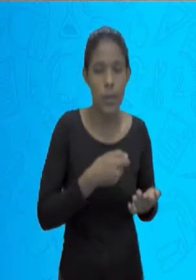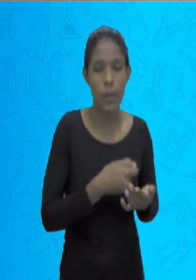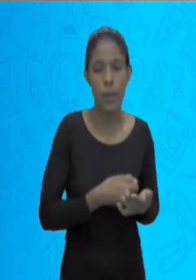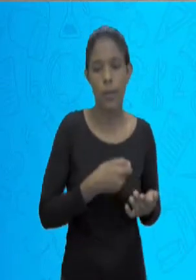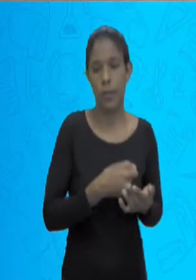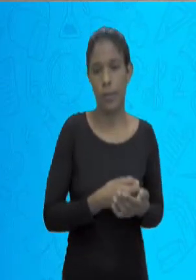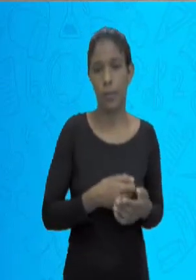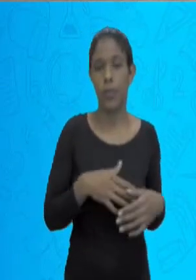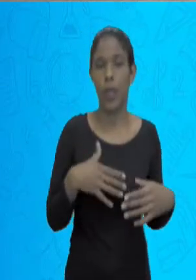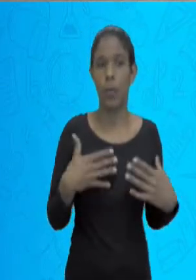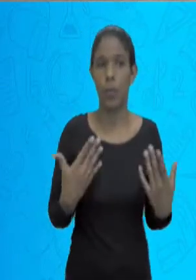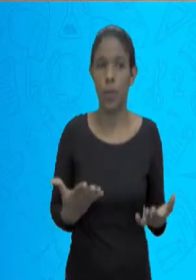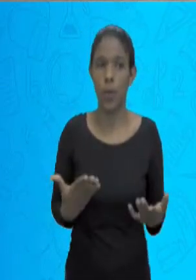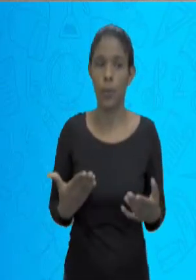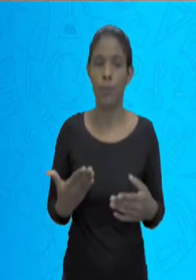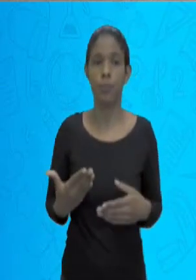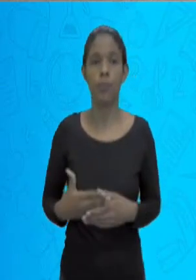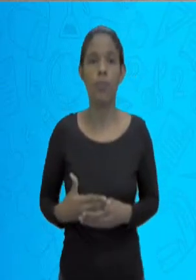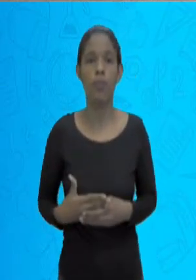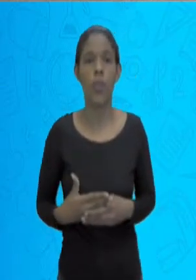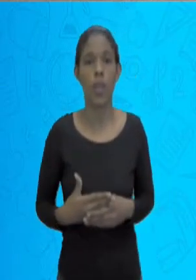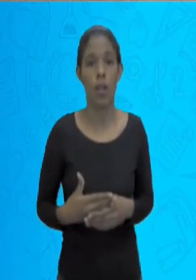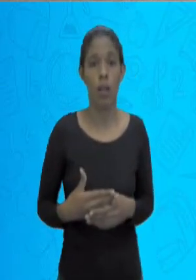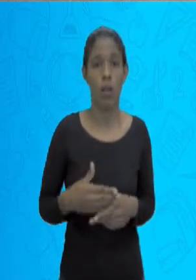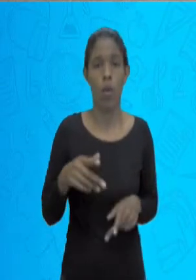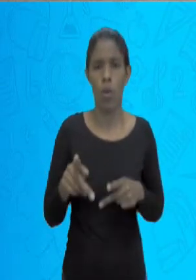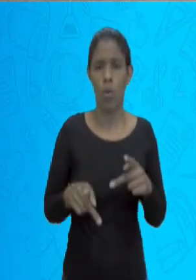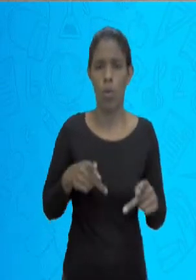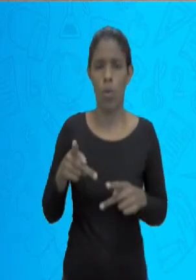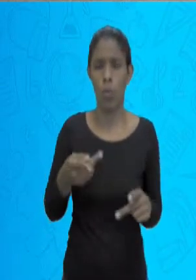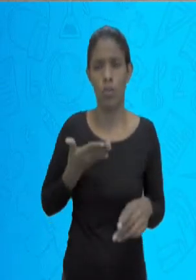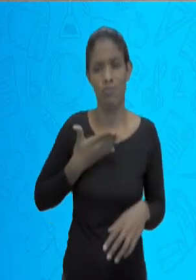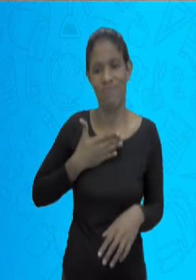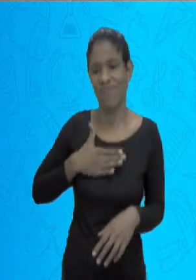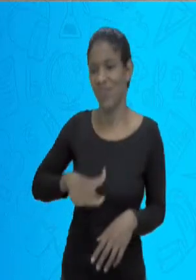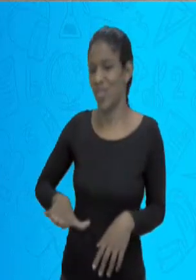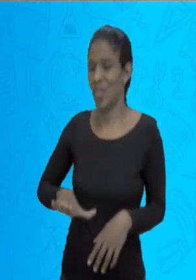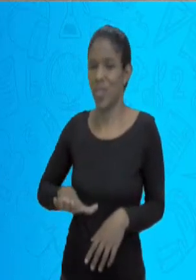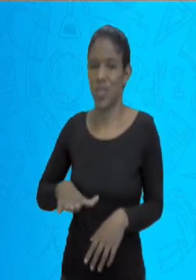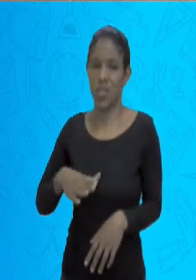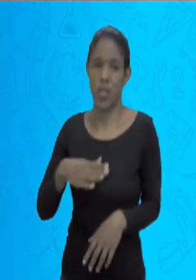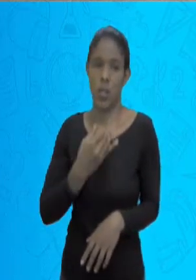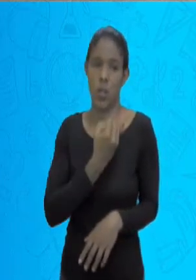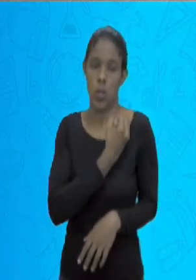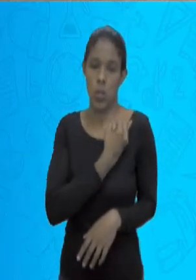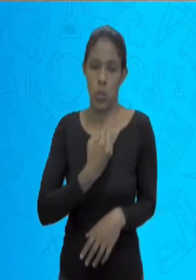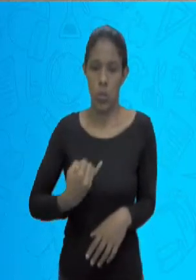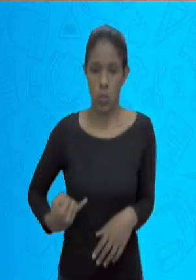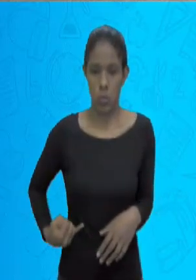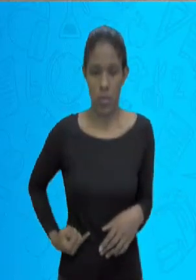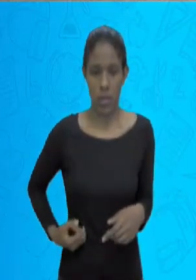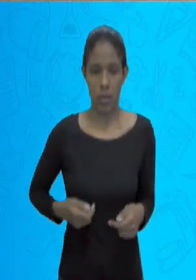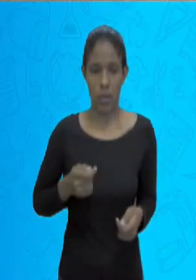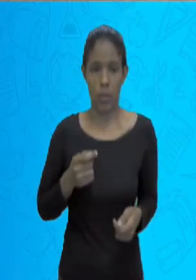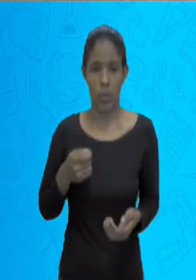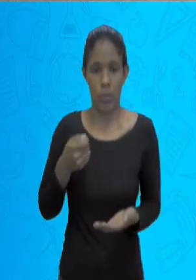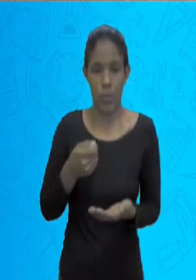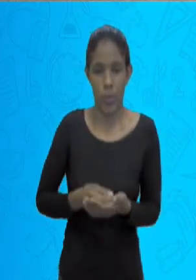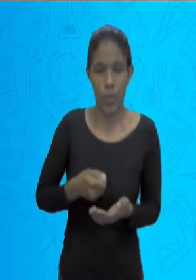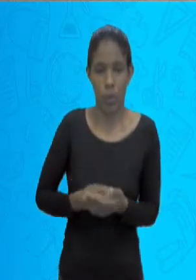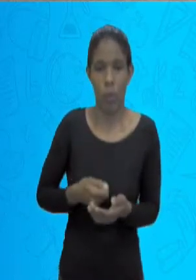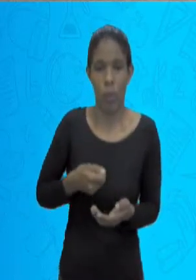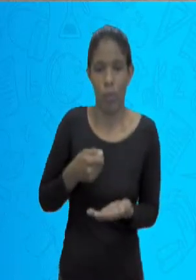da ditadura napoleônica era geral, e com isso a burguesia opunha-se à perda